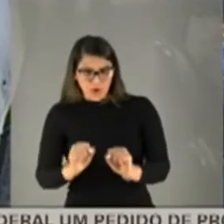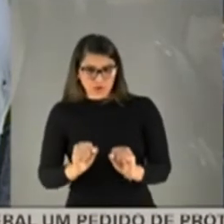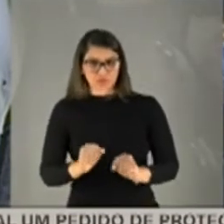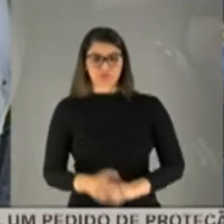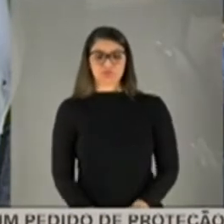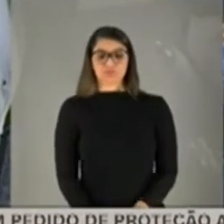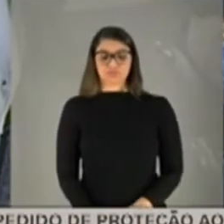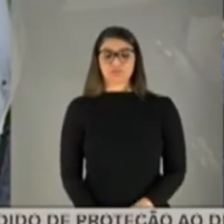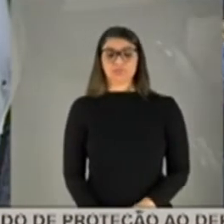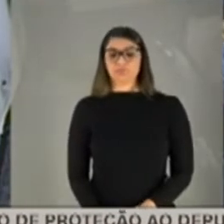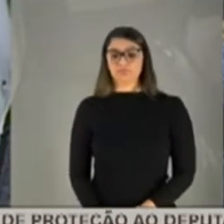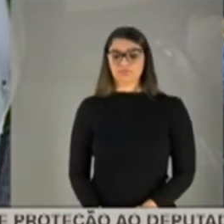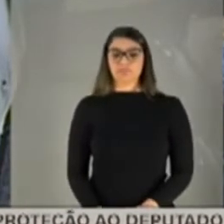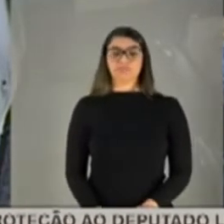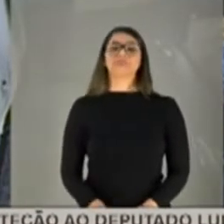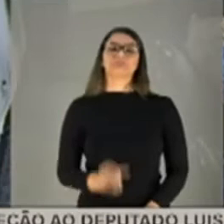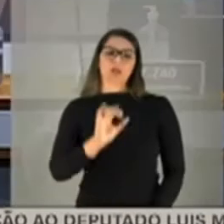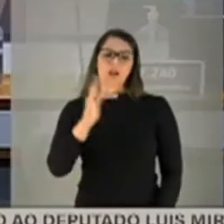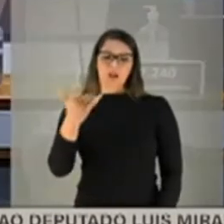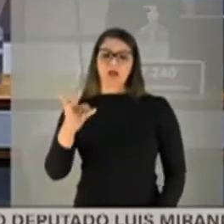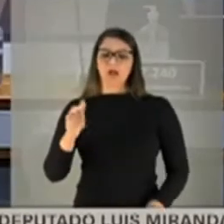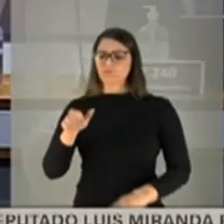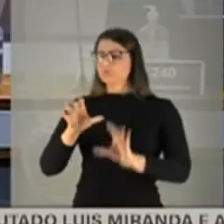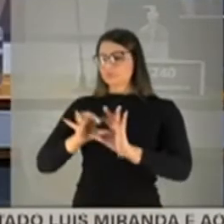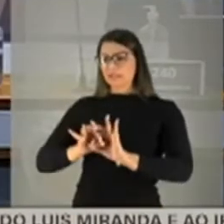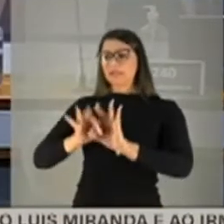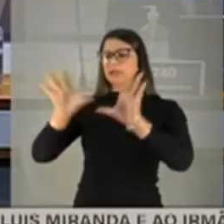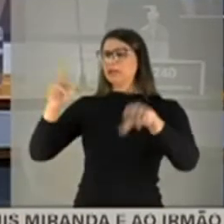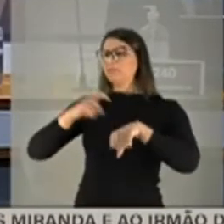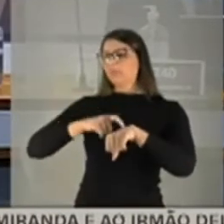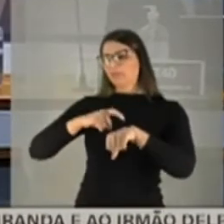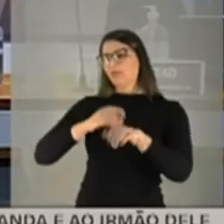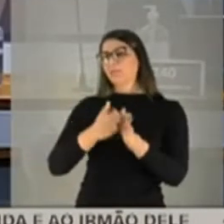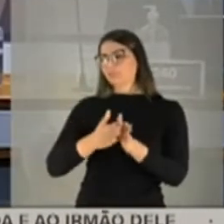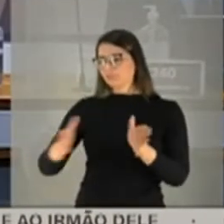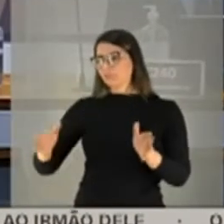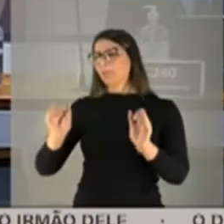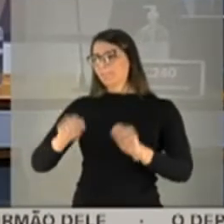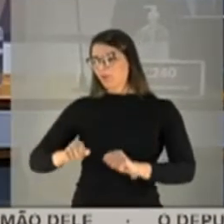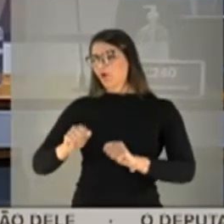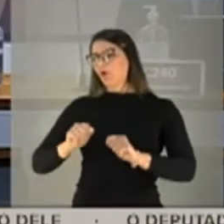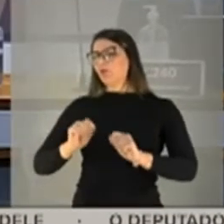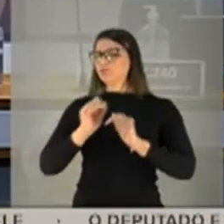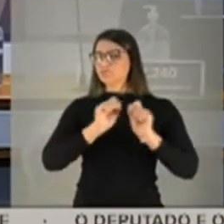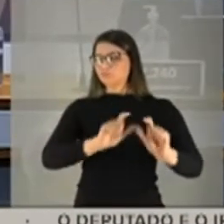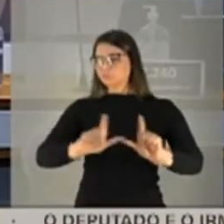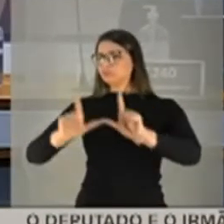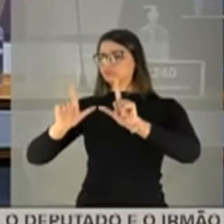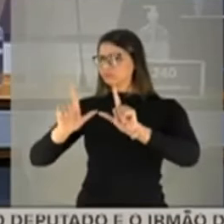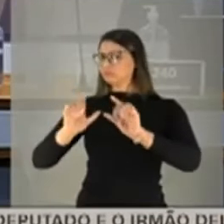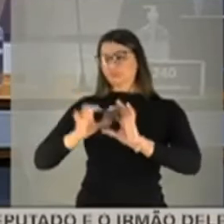Vossa Excelência, essa presidência pede para a senhora ficar à vontade para poder concluir a vossa